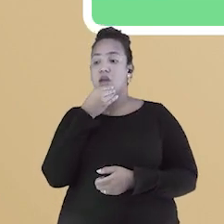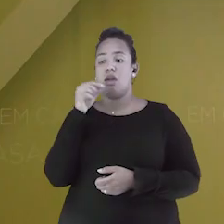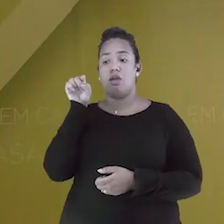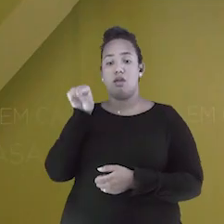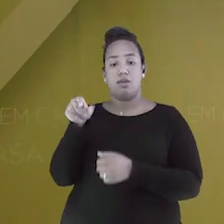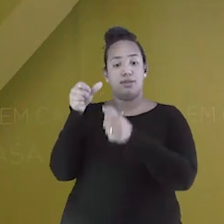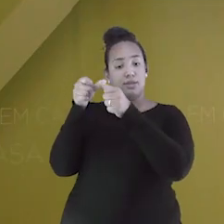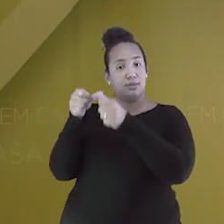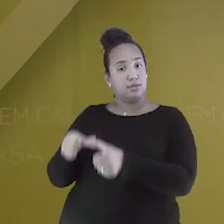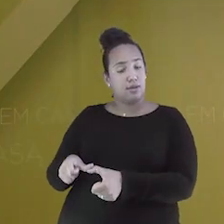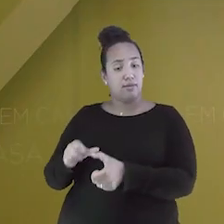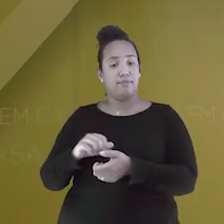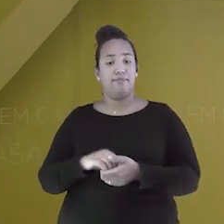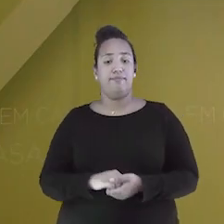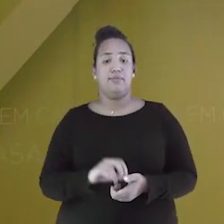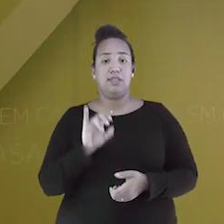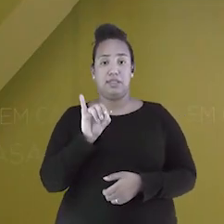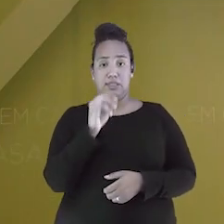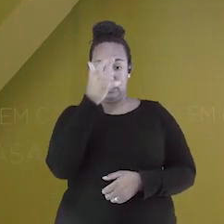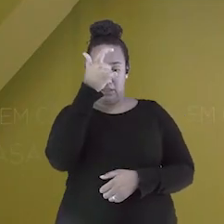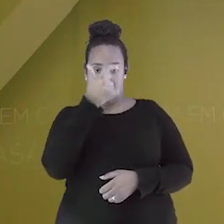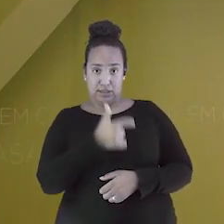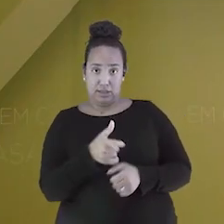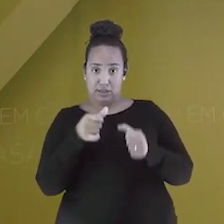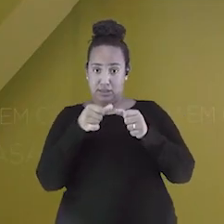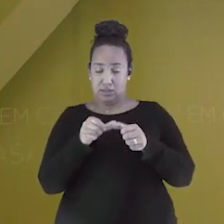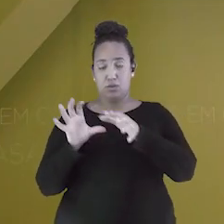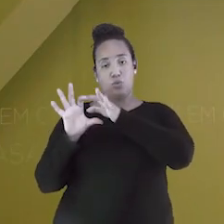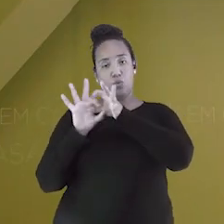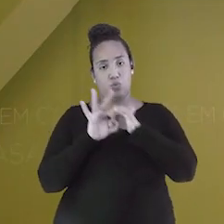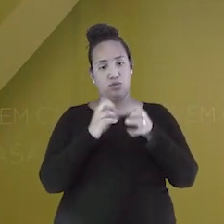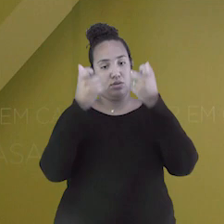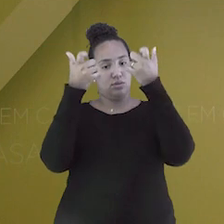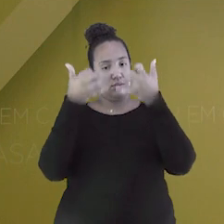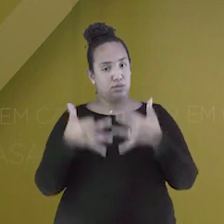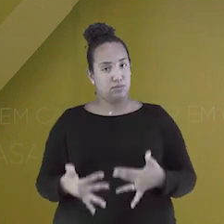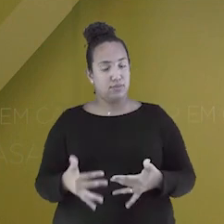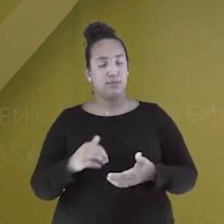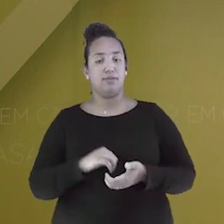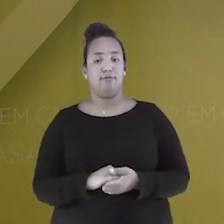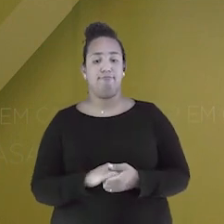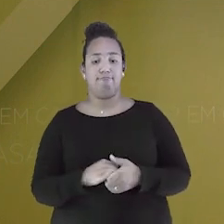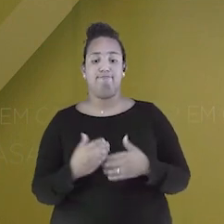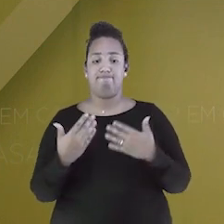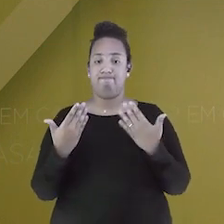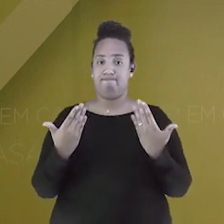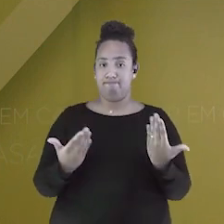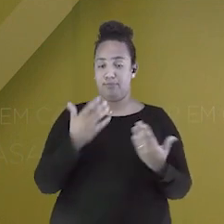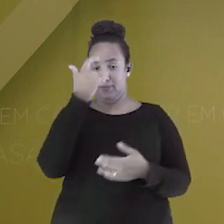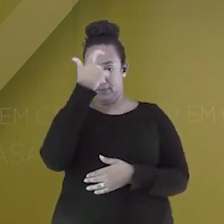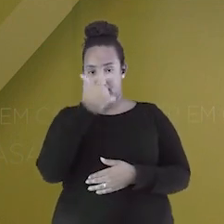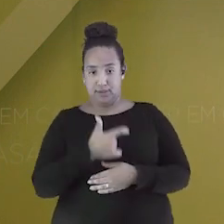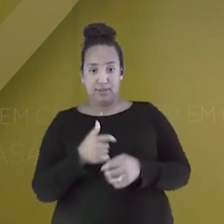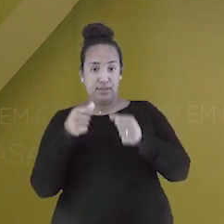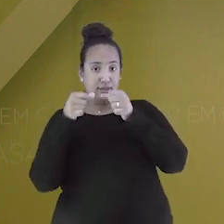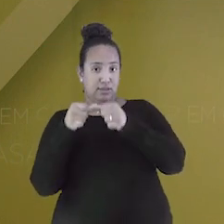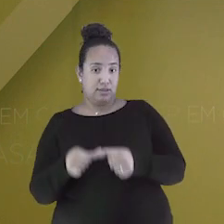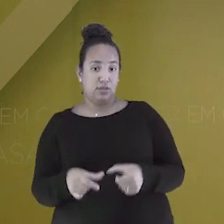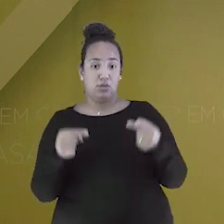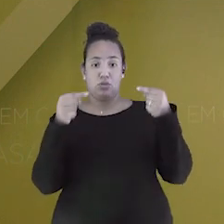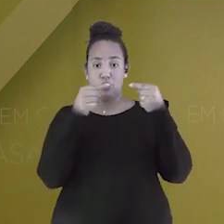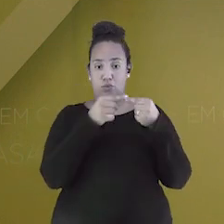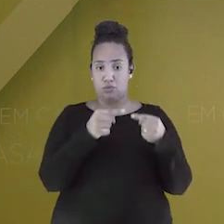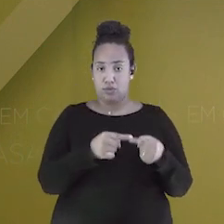dizer. Como dito, nossos ser e estar são equivalentes ao verbo to be. Quando virem was